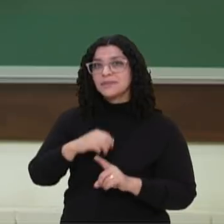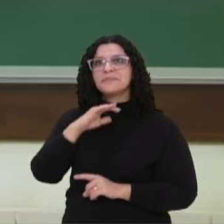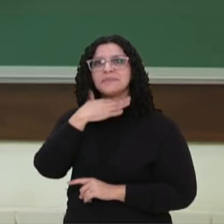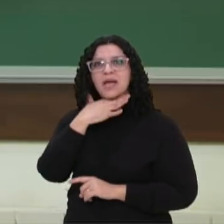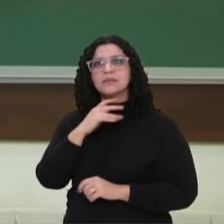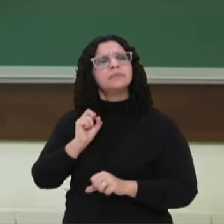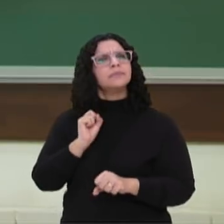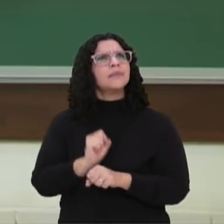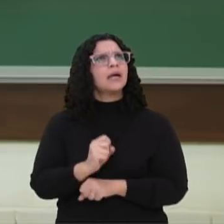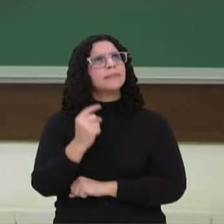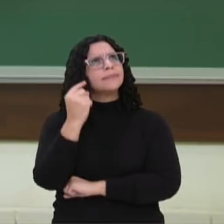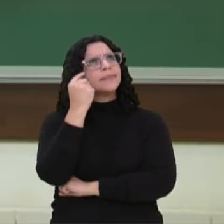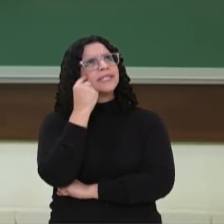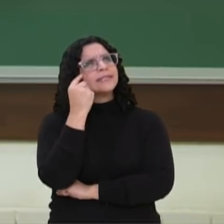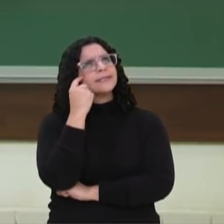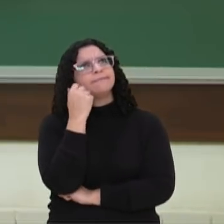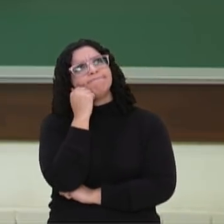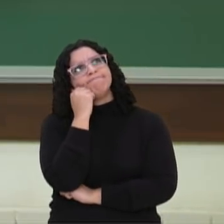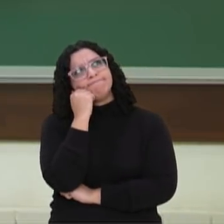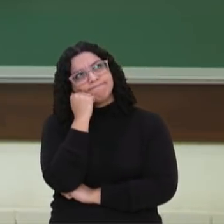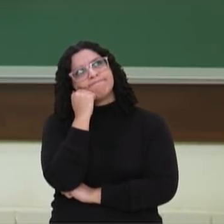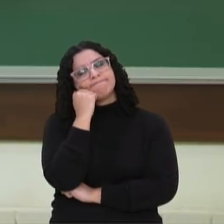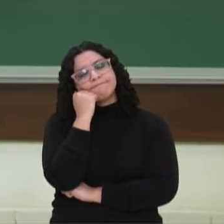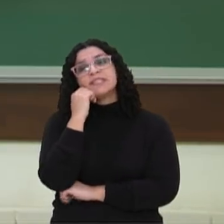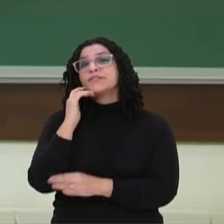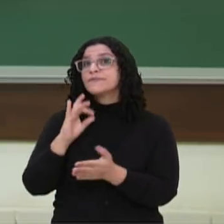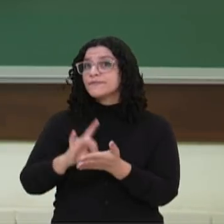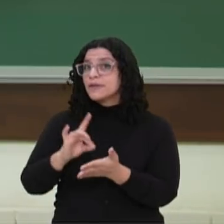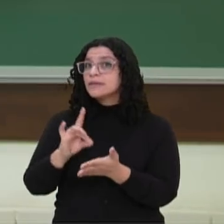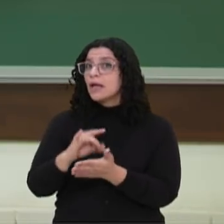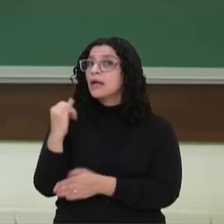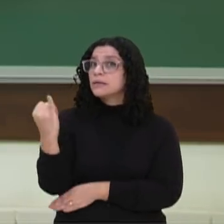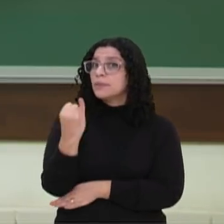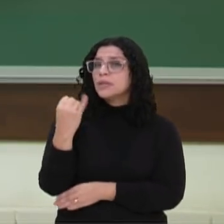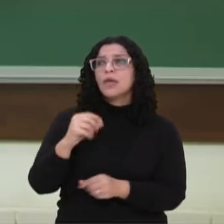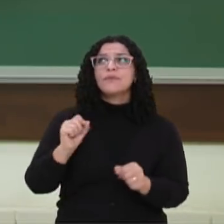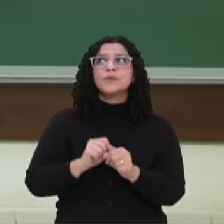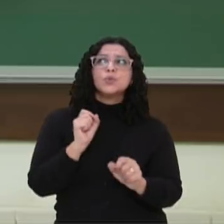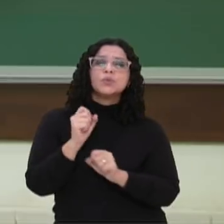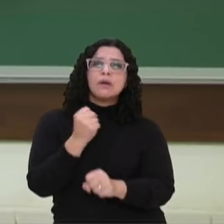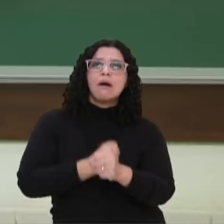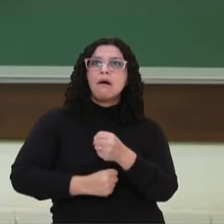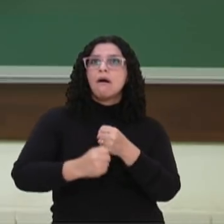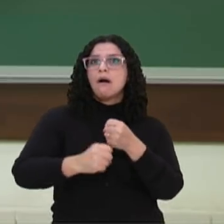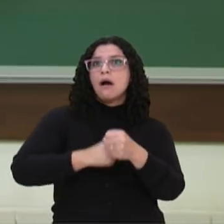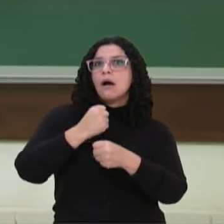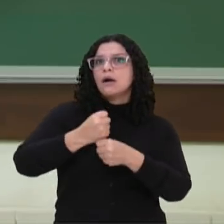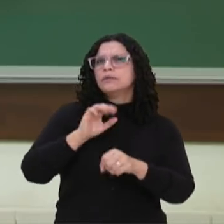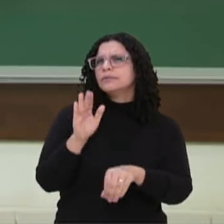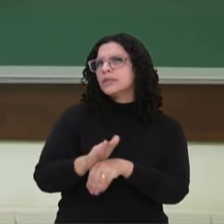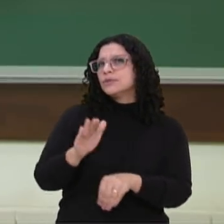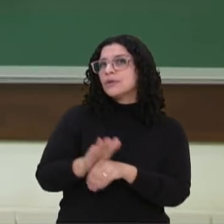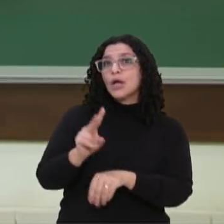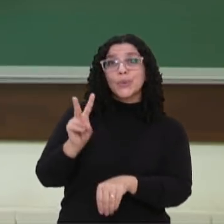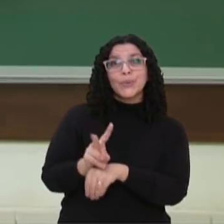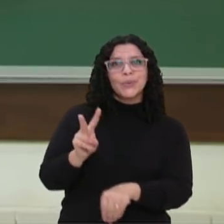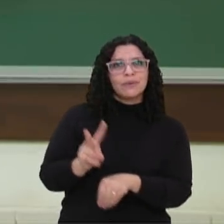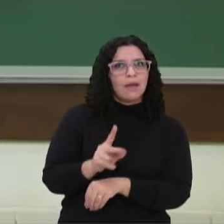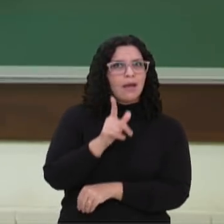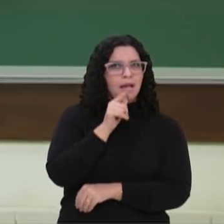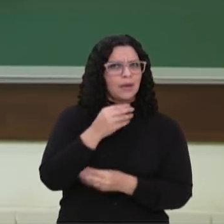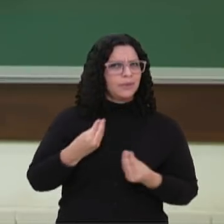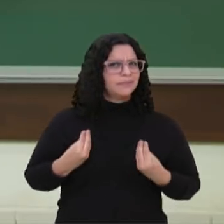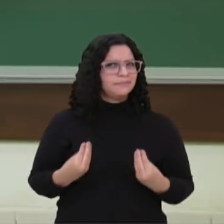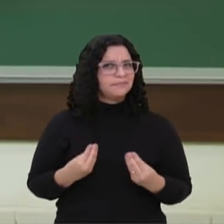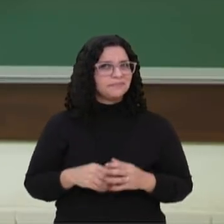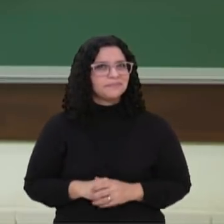vamos parar, pensar, falar, nossa, e rever a importância. O que eu fiz esse ano para ajudar, né,